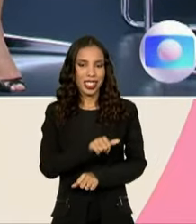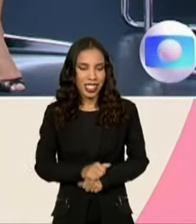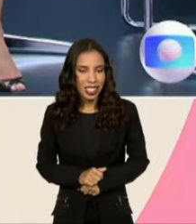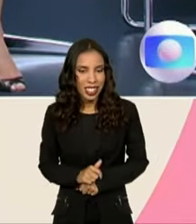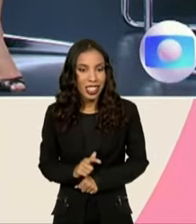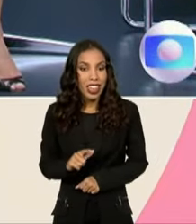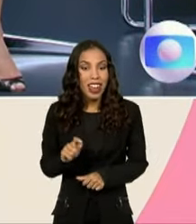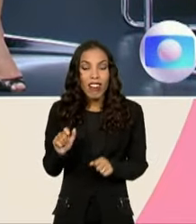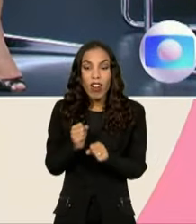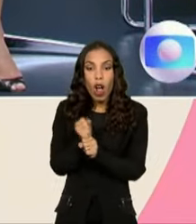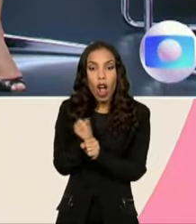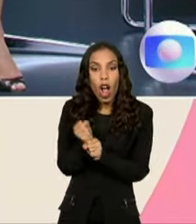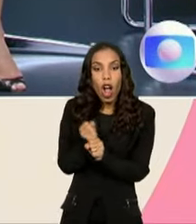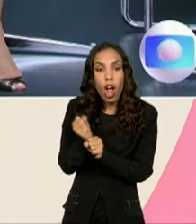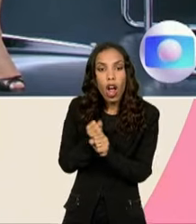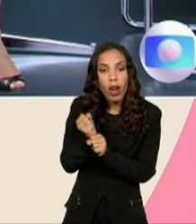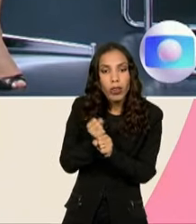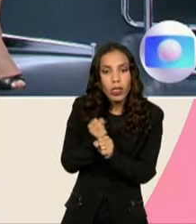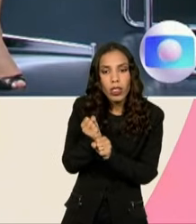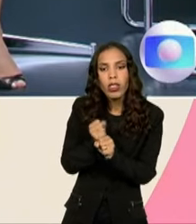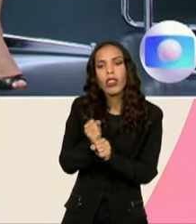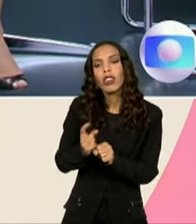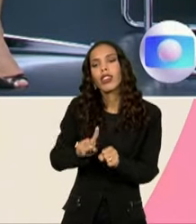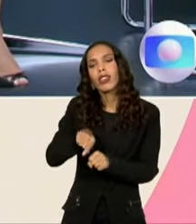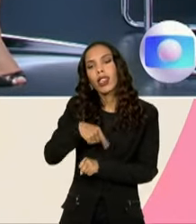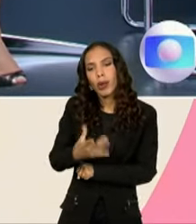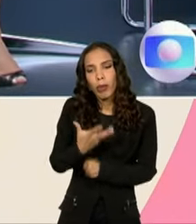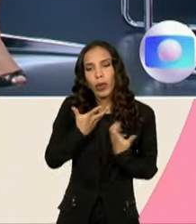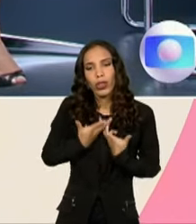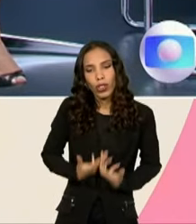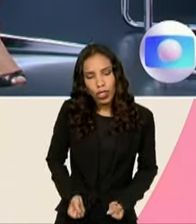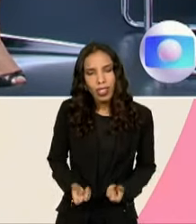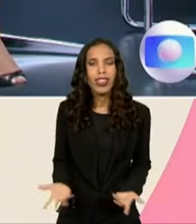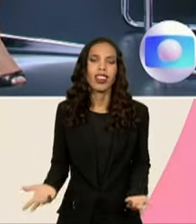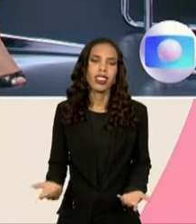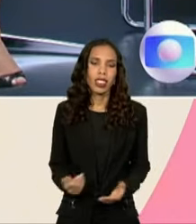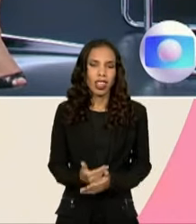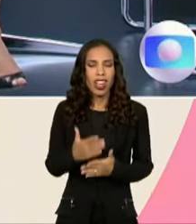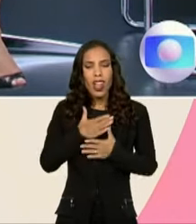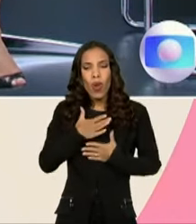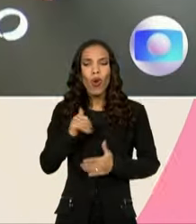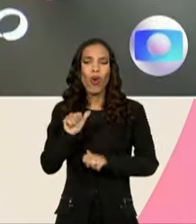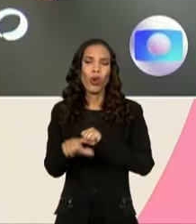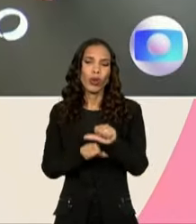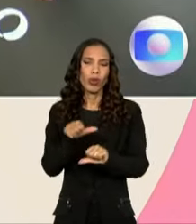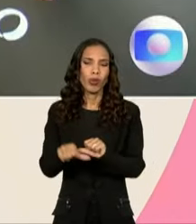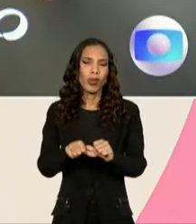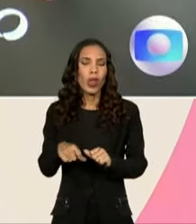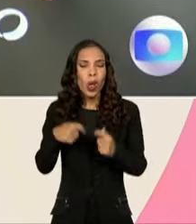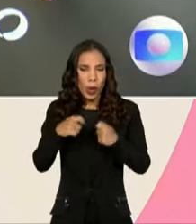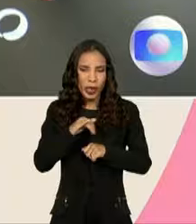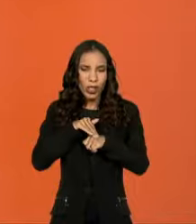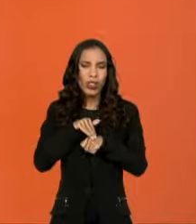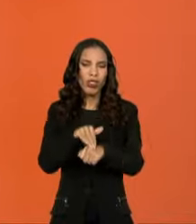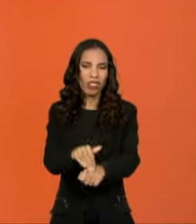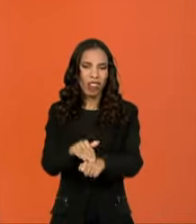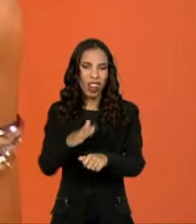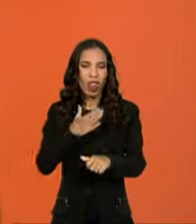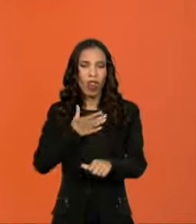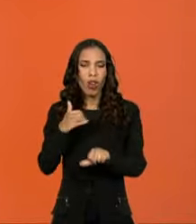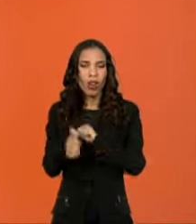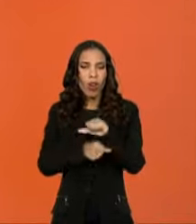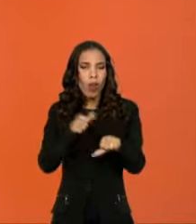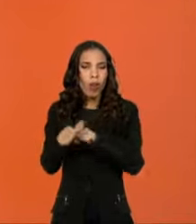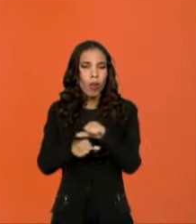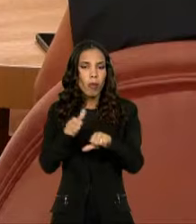vai, faz anos, cansa também, né, gente? Aí você... Eu gosto de mudança, também eu preciso dizer isso, né? Eu gosto de porque tem a ver com